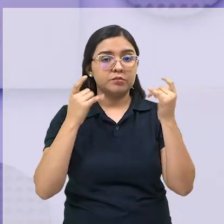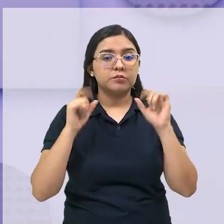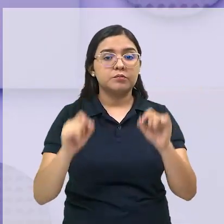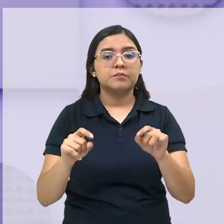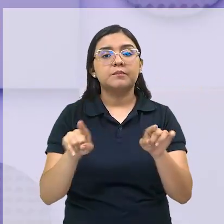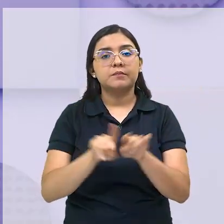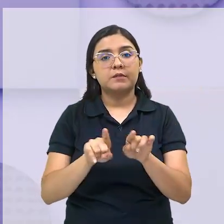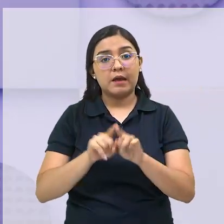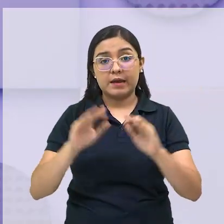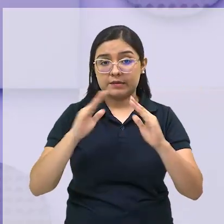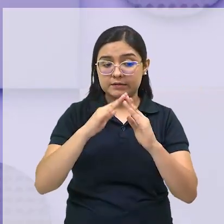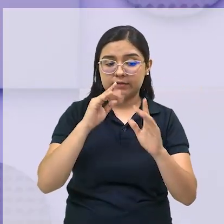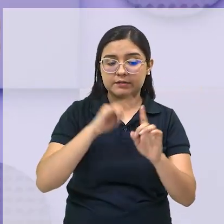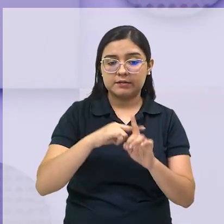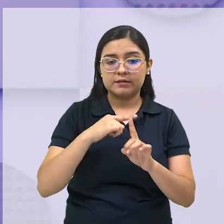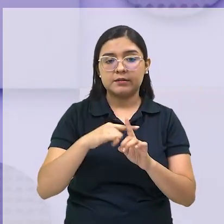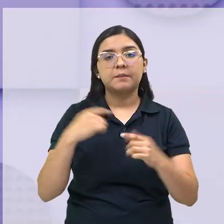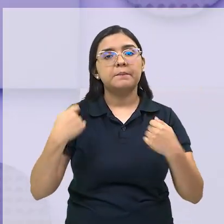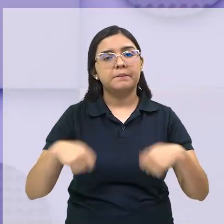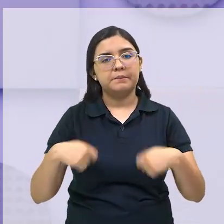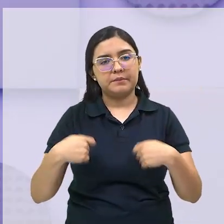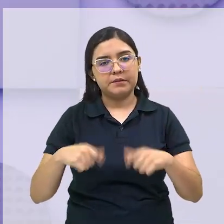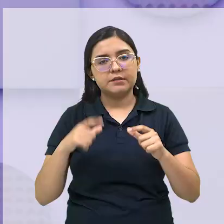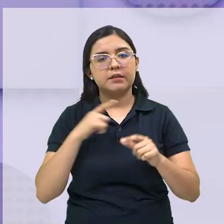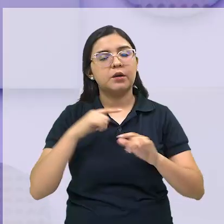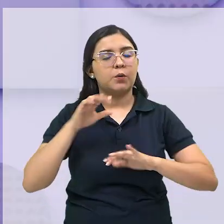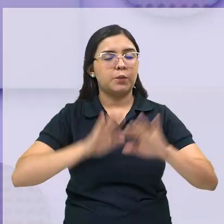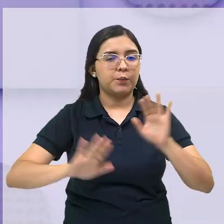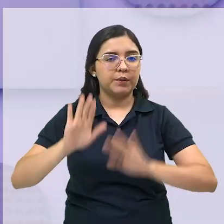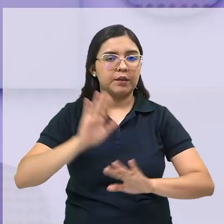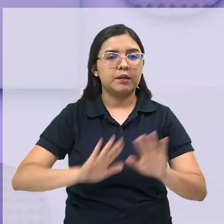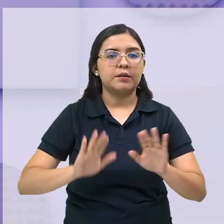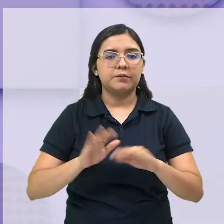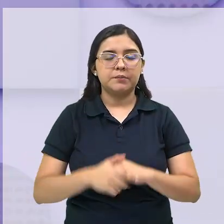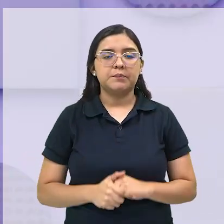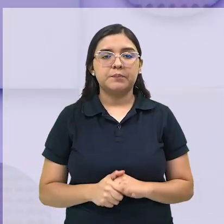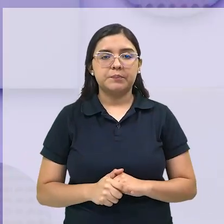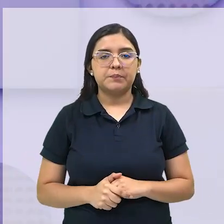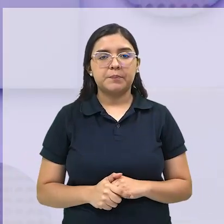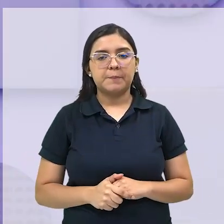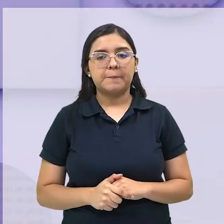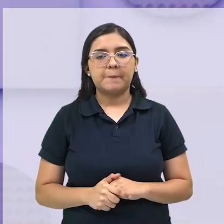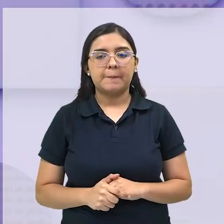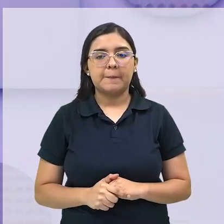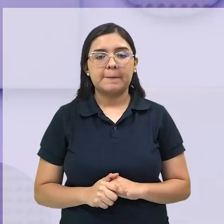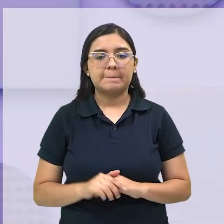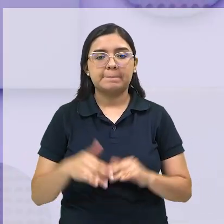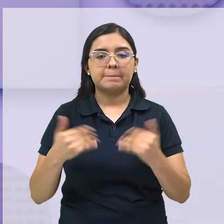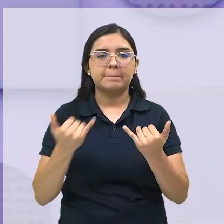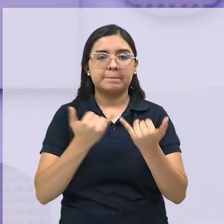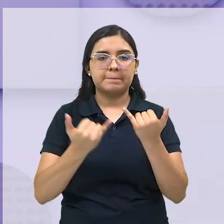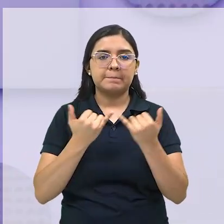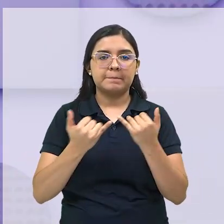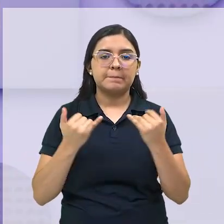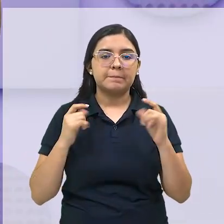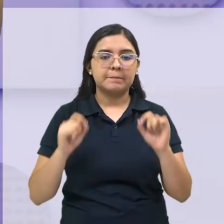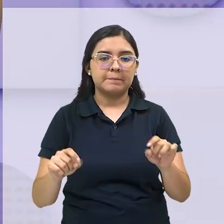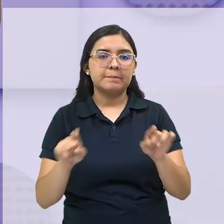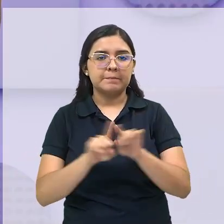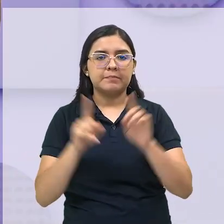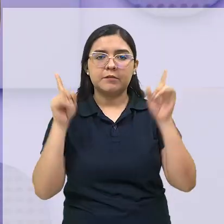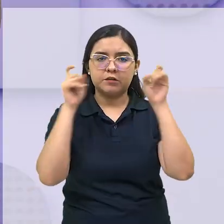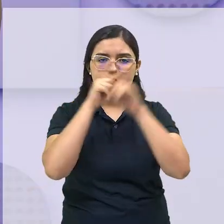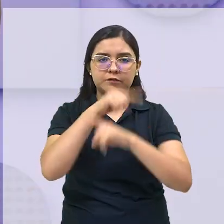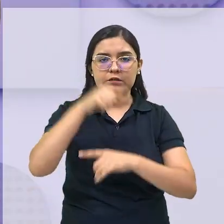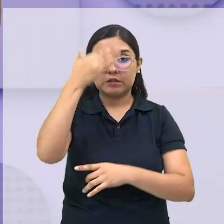que inclusive as igrejas têm que também ter muito cuidado quanto a isso. Isso pode parecer uma linguagem assim, muito abstrata